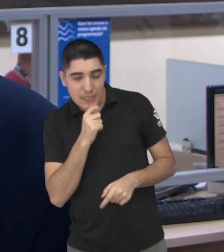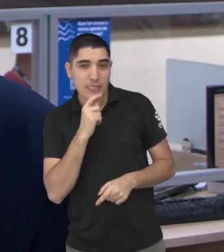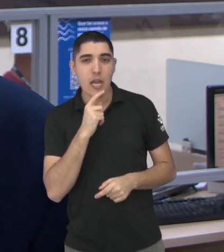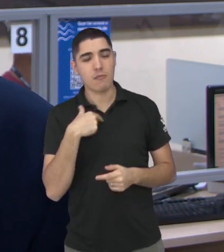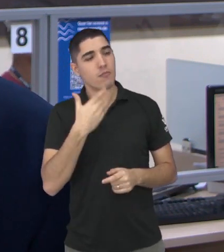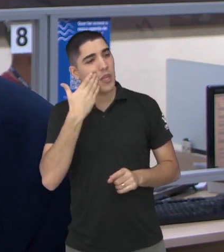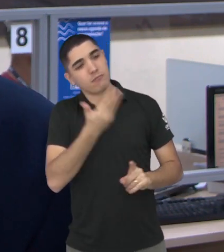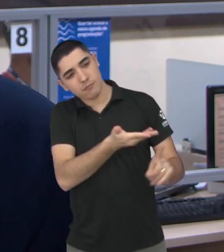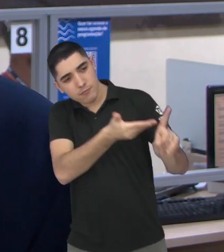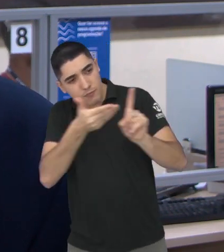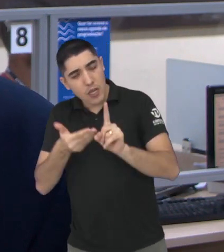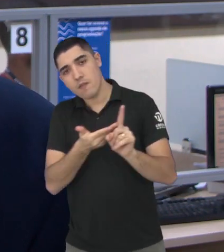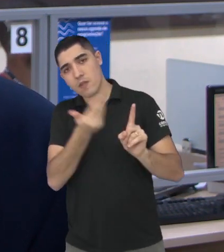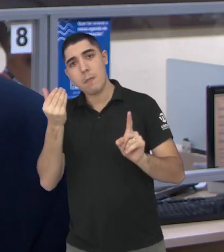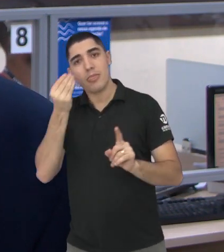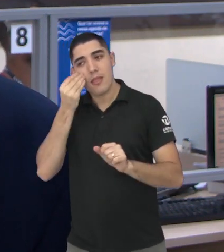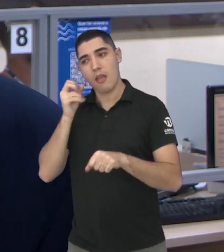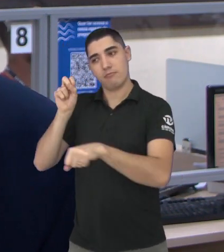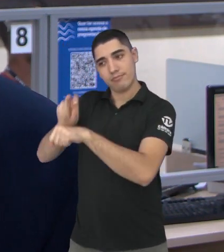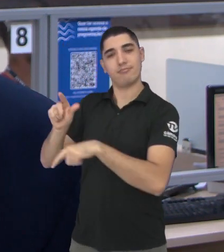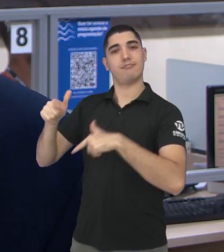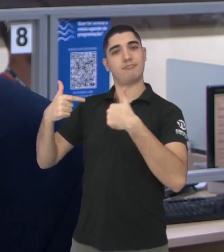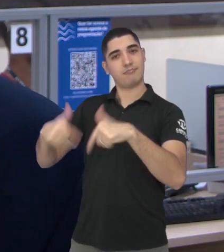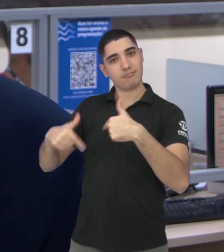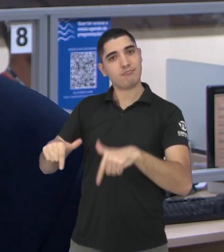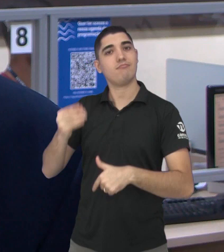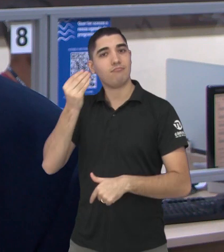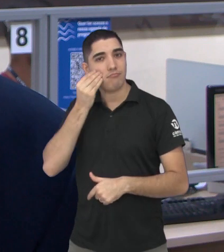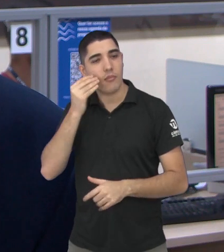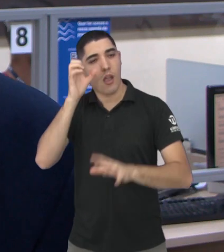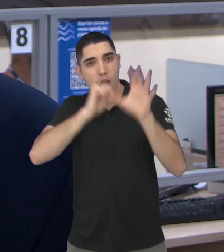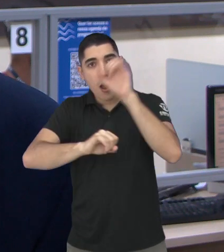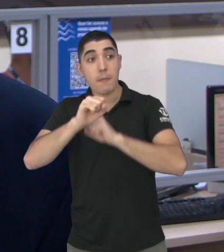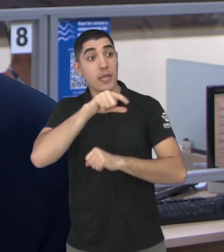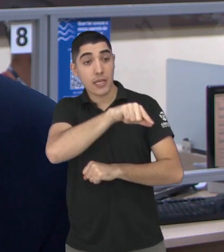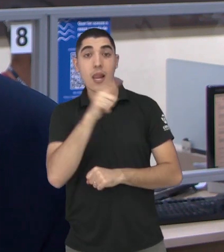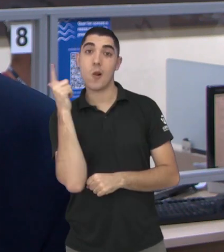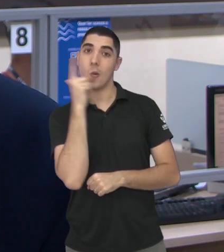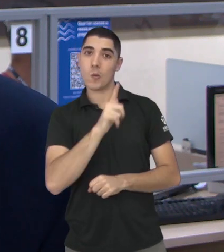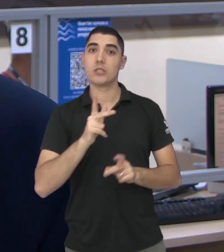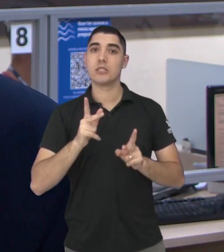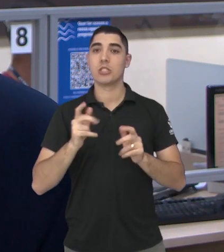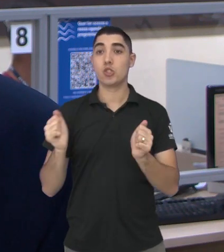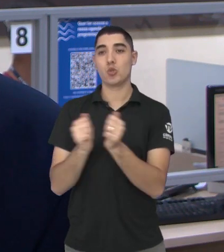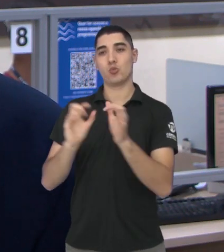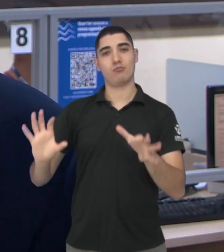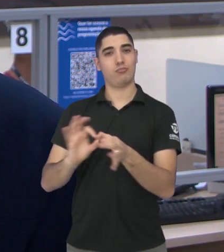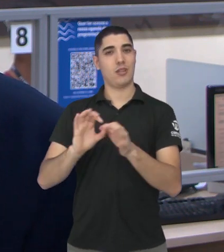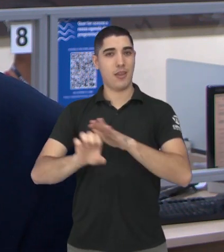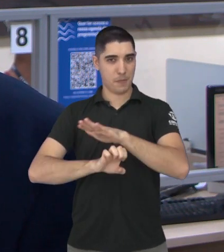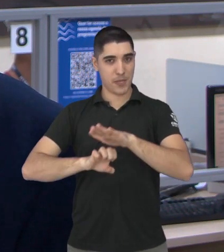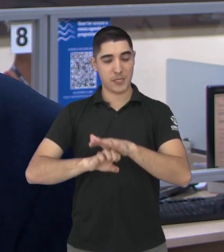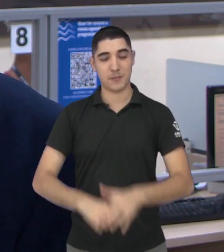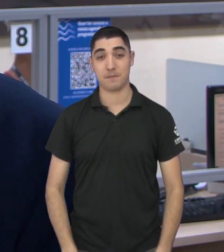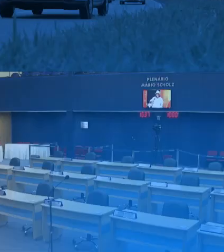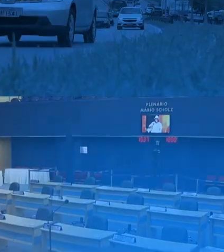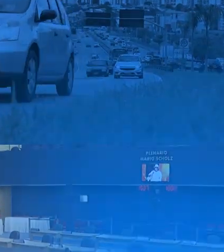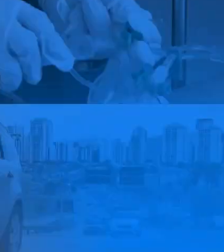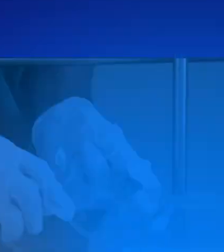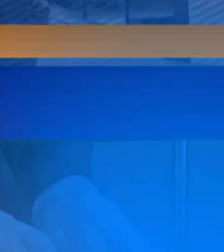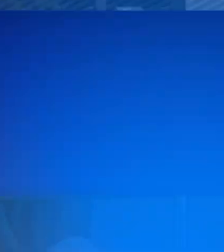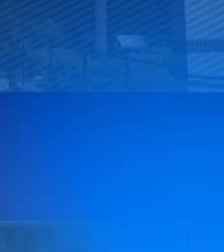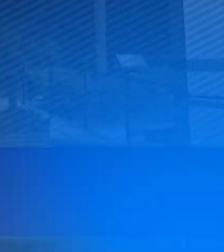receber essas pessoas ouvi-las procurar encaminhar as melhores vagas e procurar manter uma atmosfera positiva com as